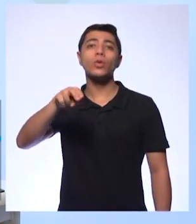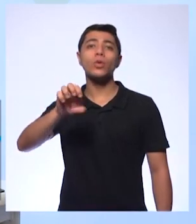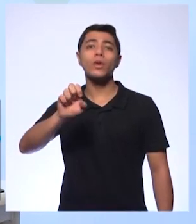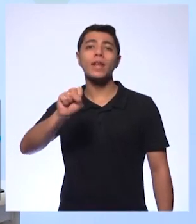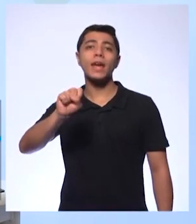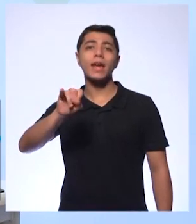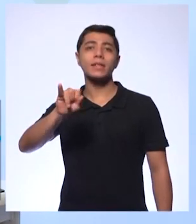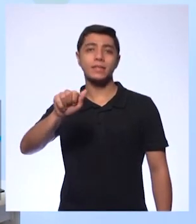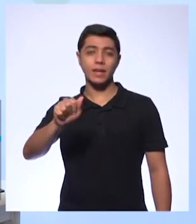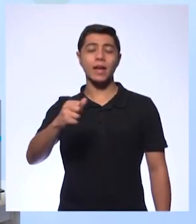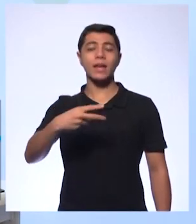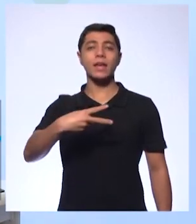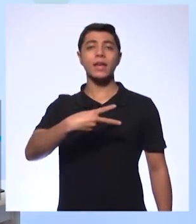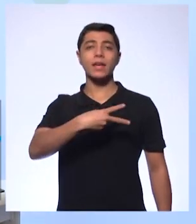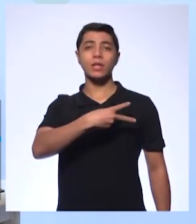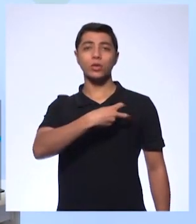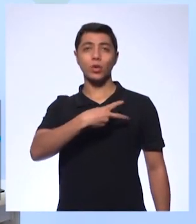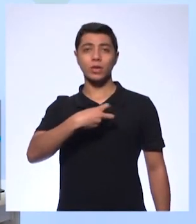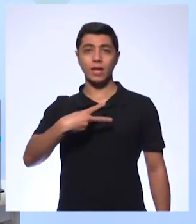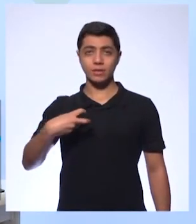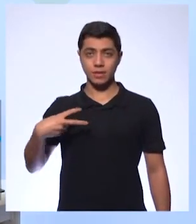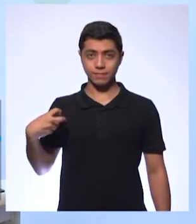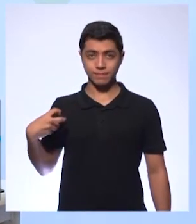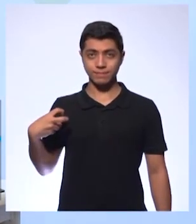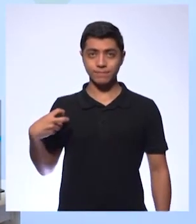na ilha de Sumatra, né,